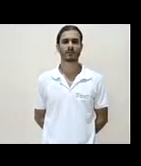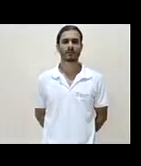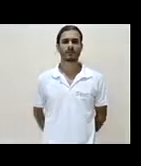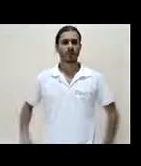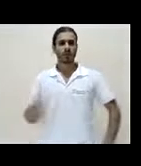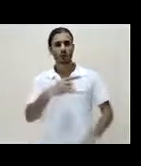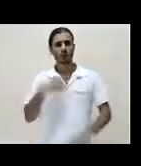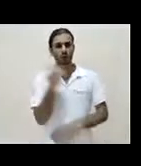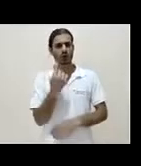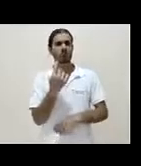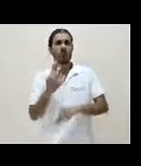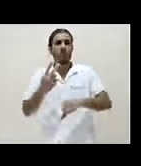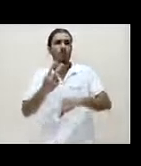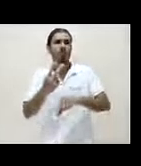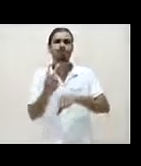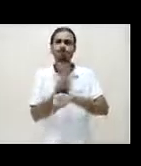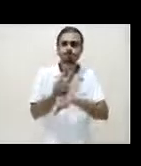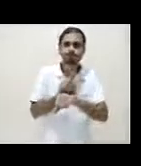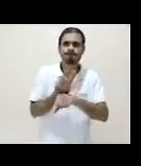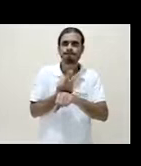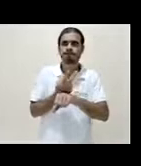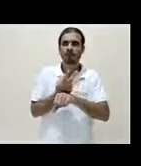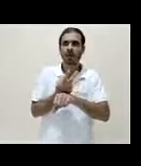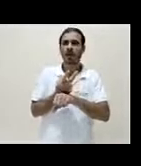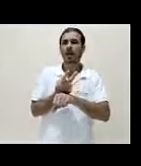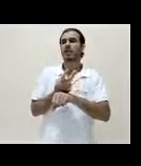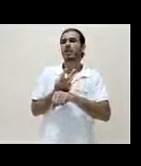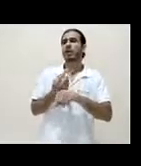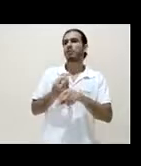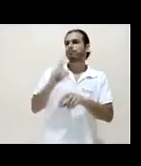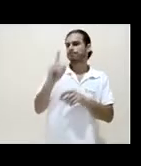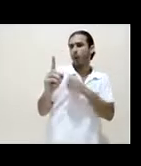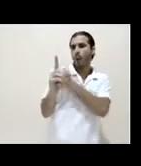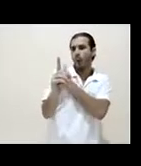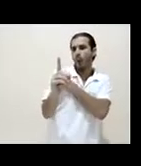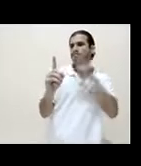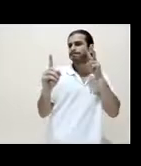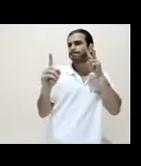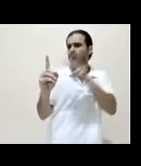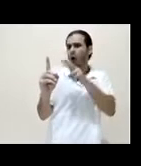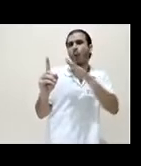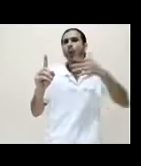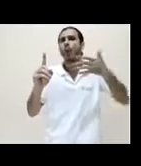Verificar nos alunos, através das suas habilidades, suas dificuldades. Temos aqui, então,